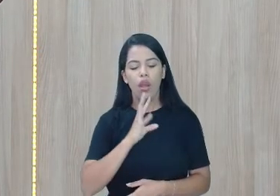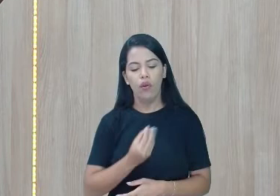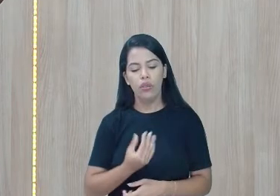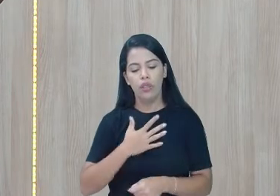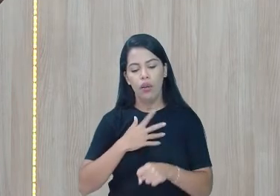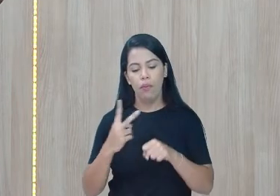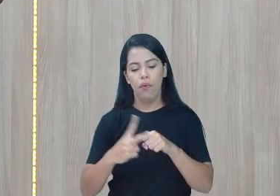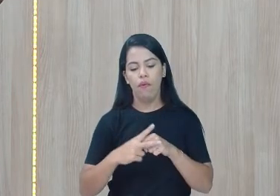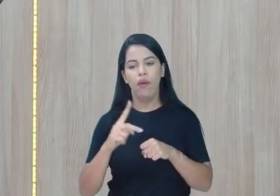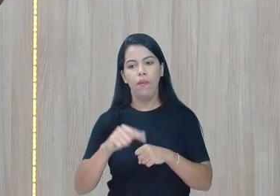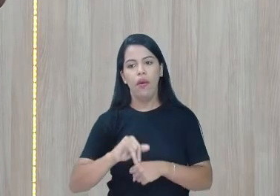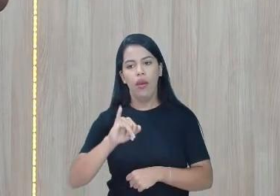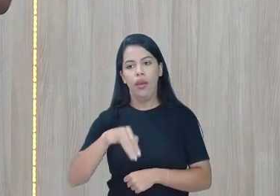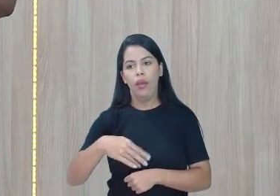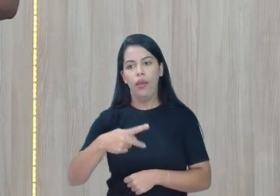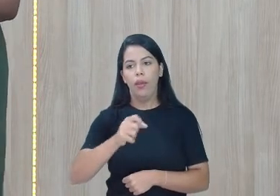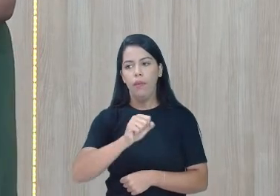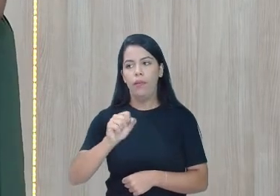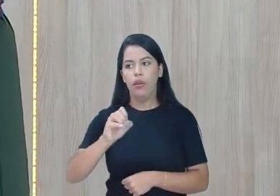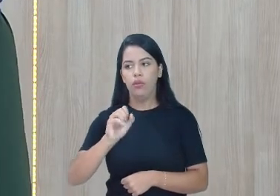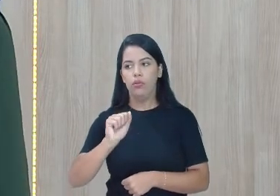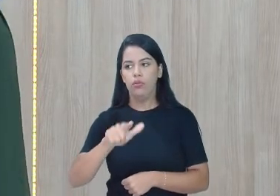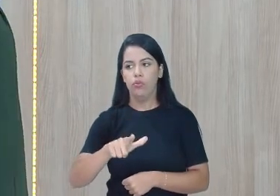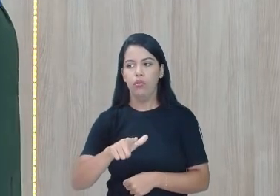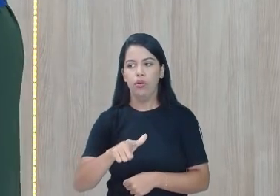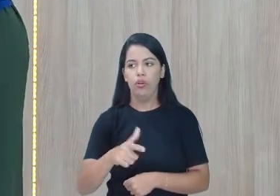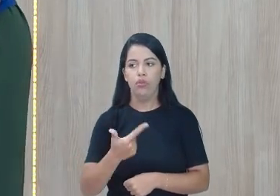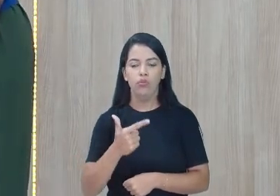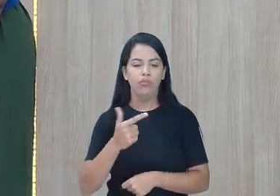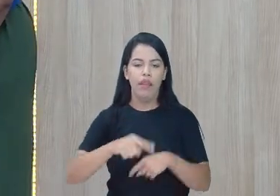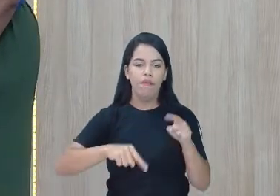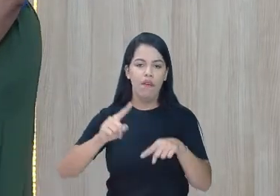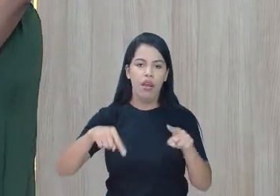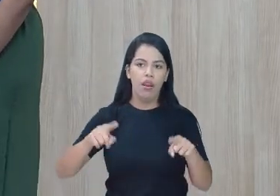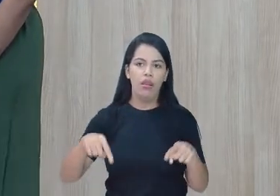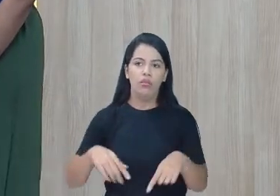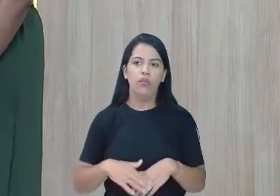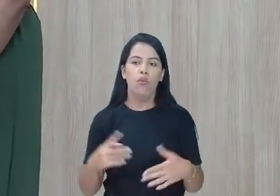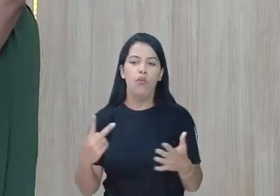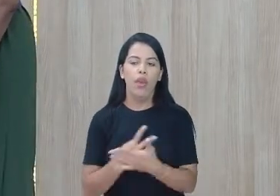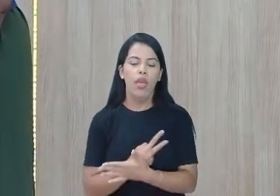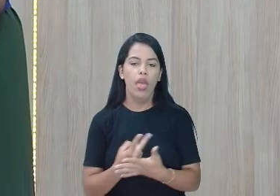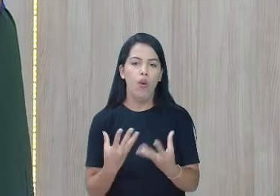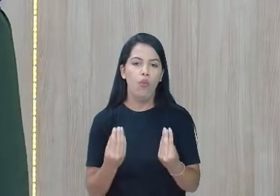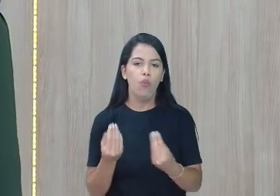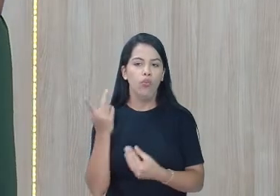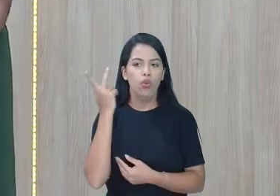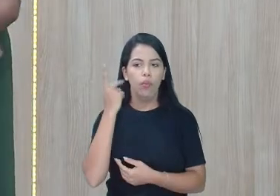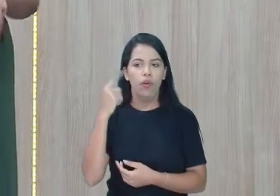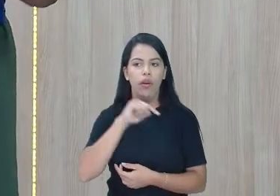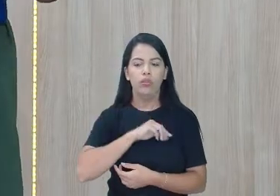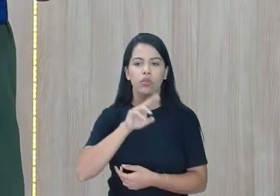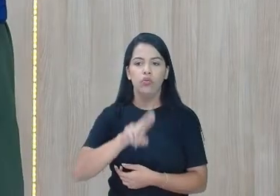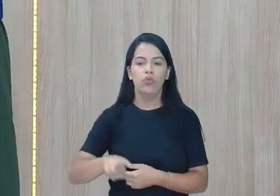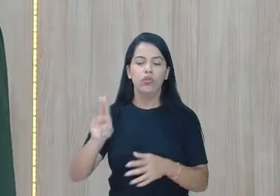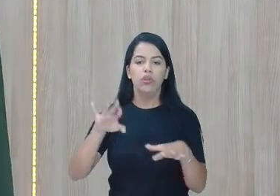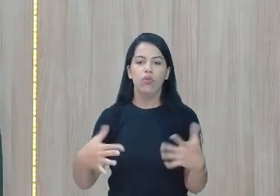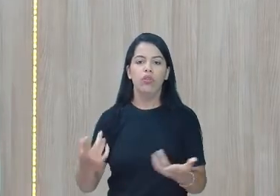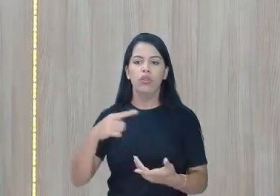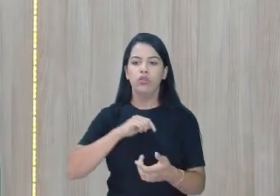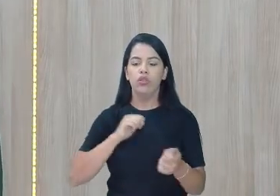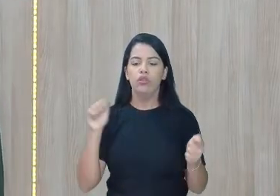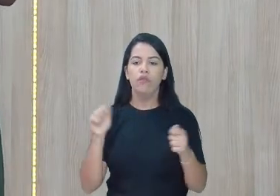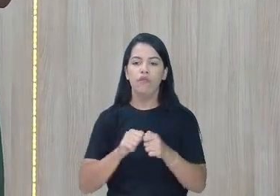é impessoal, certo? Porque ele não varia. Um erro muito comum que a gente utiliza quando vai conjugar